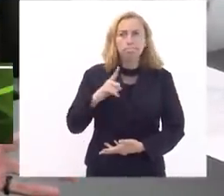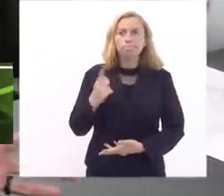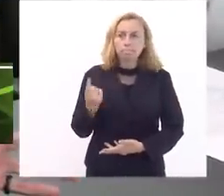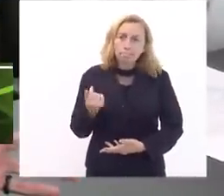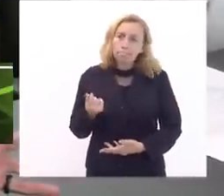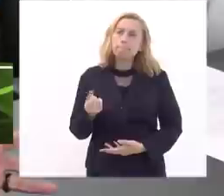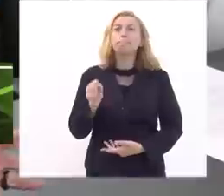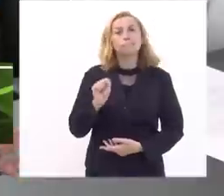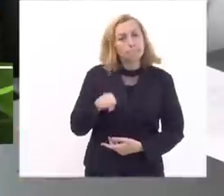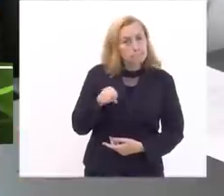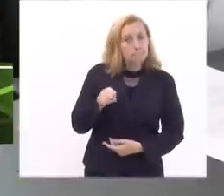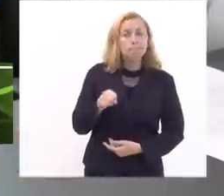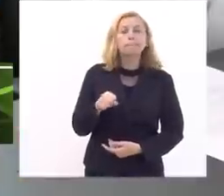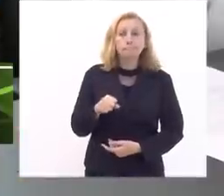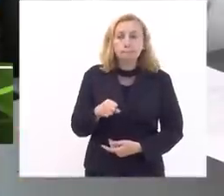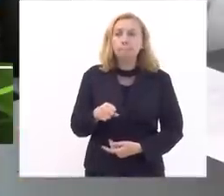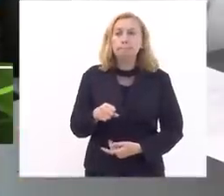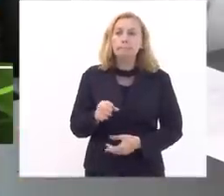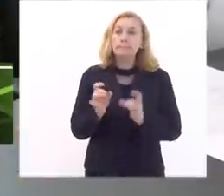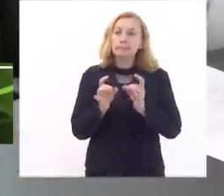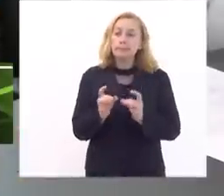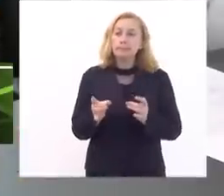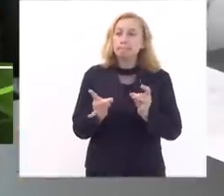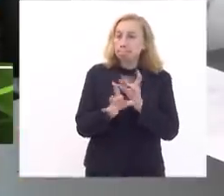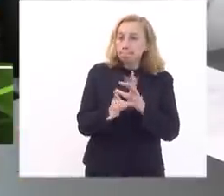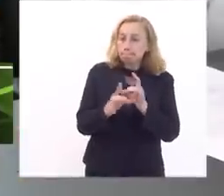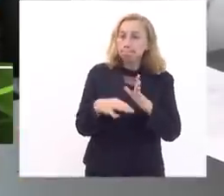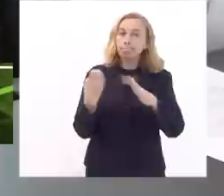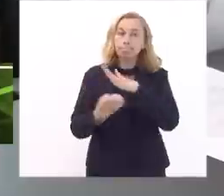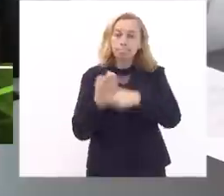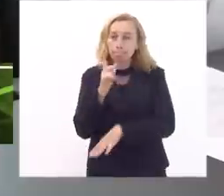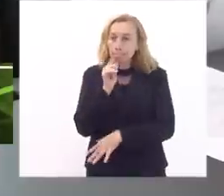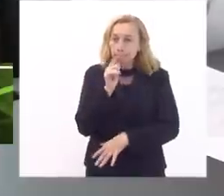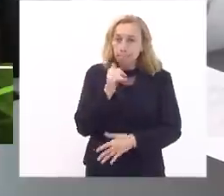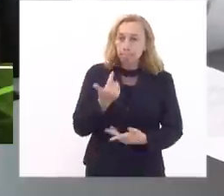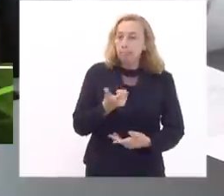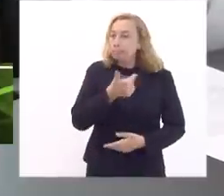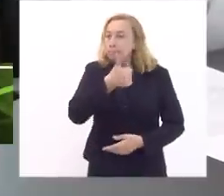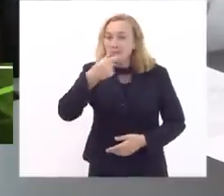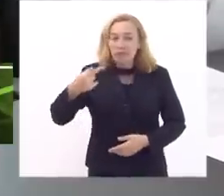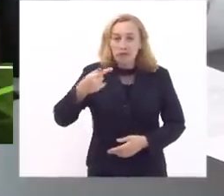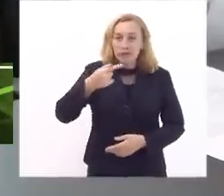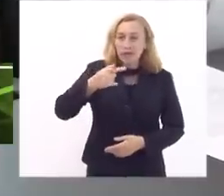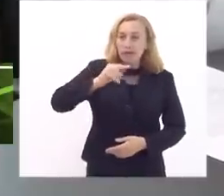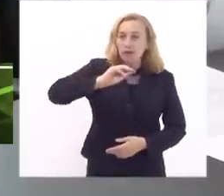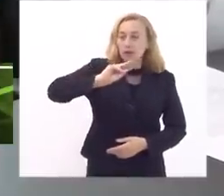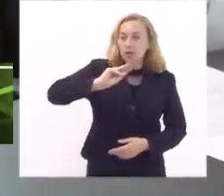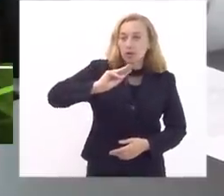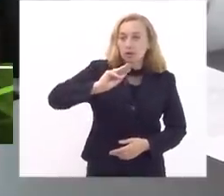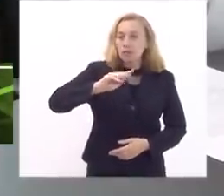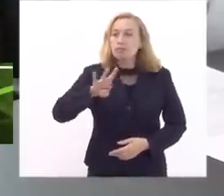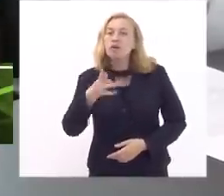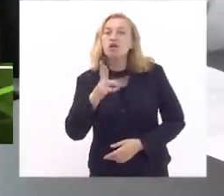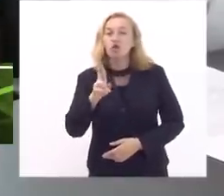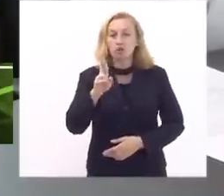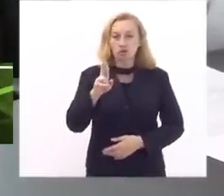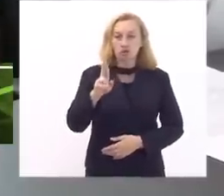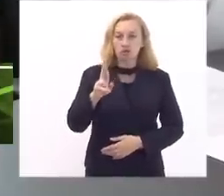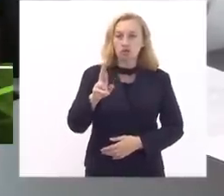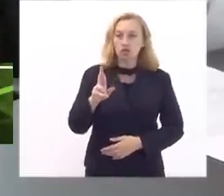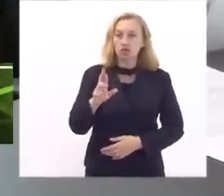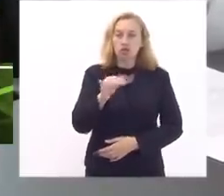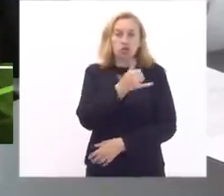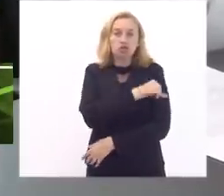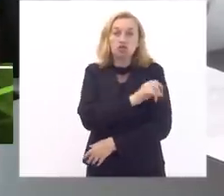Está nadando em dinheiro com a privatização da SEDAI. São 17 bilhões que o Rio de